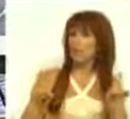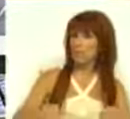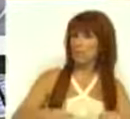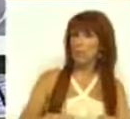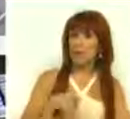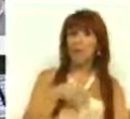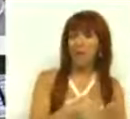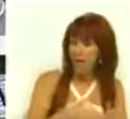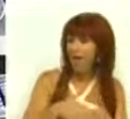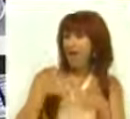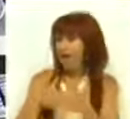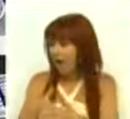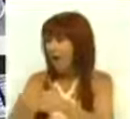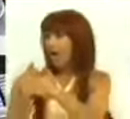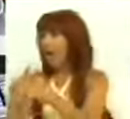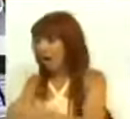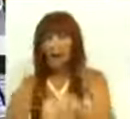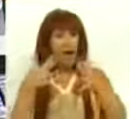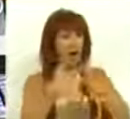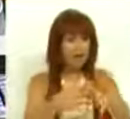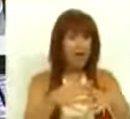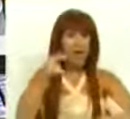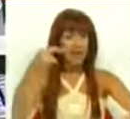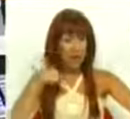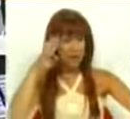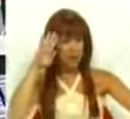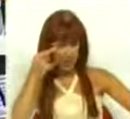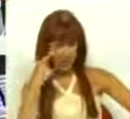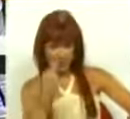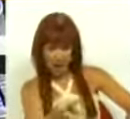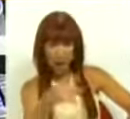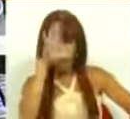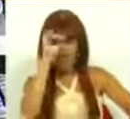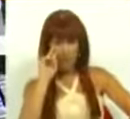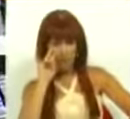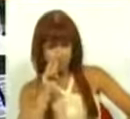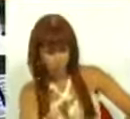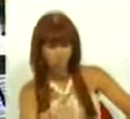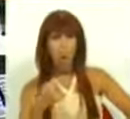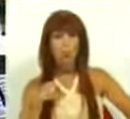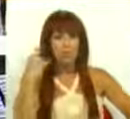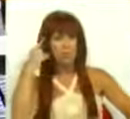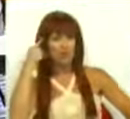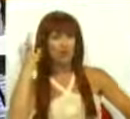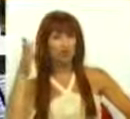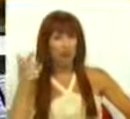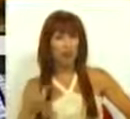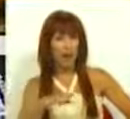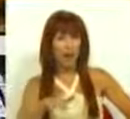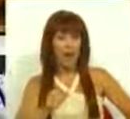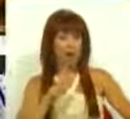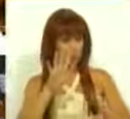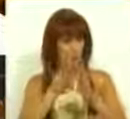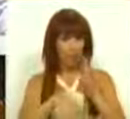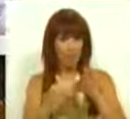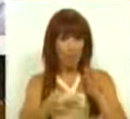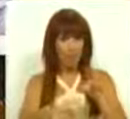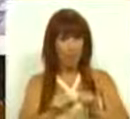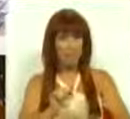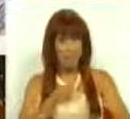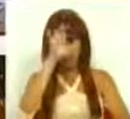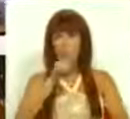que esses bloqueios estruturais que estão na nossa mira, que estão na mira do Governo, que foram considerados já no âmbito do programa do